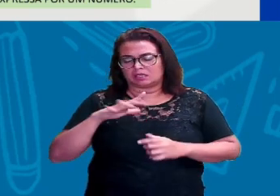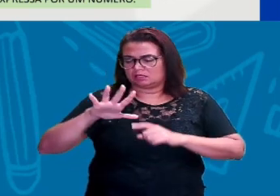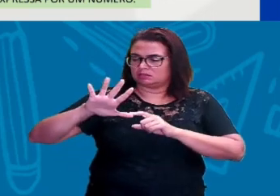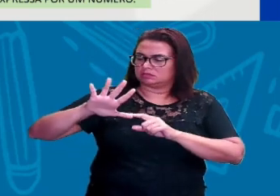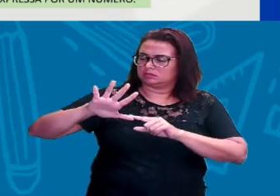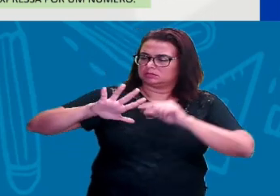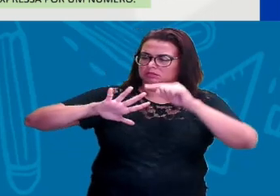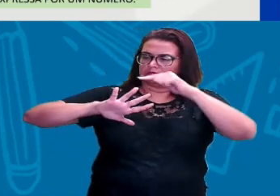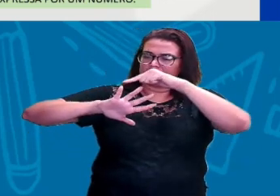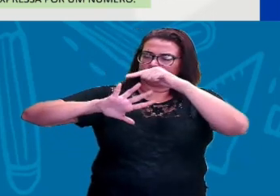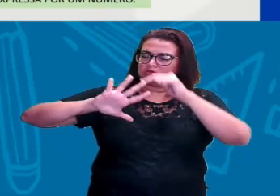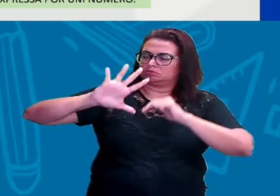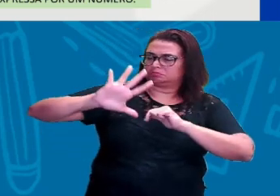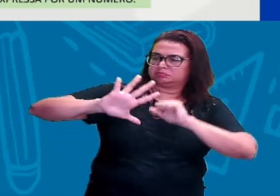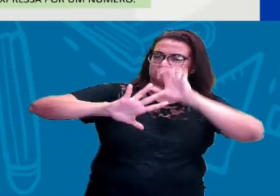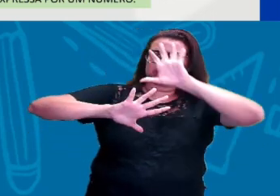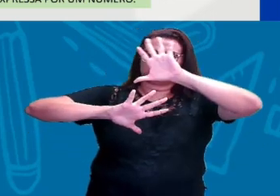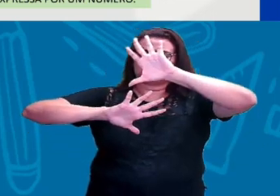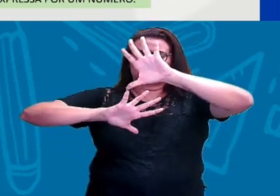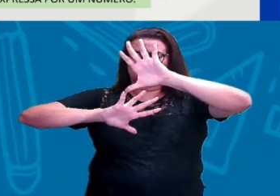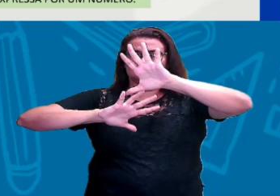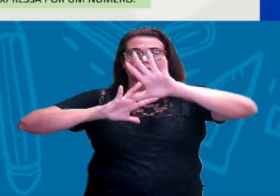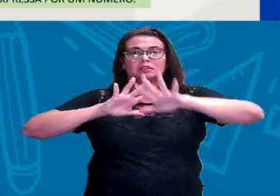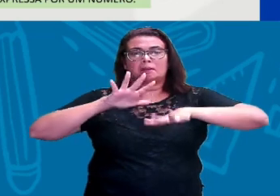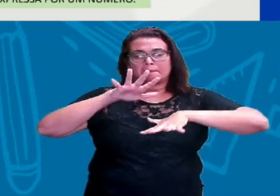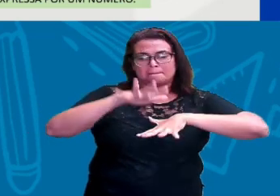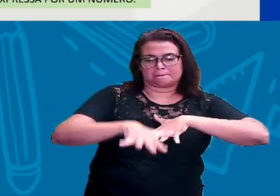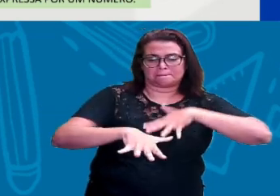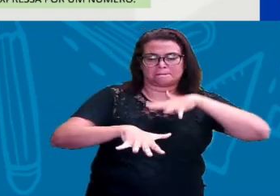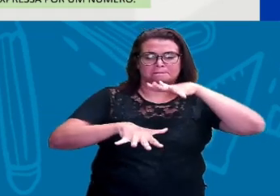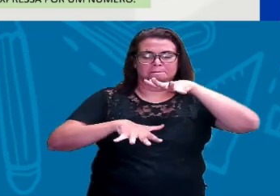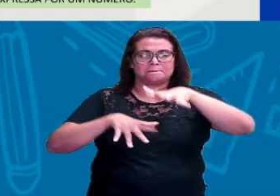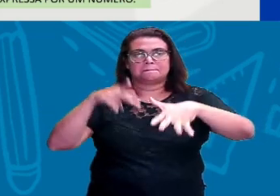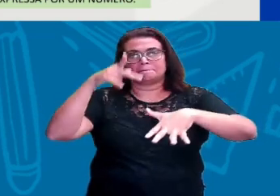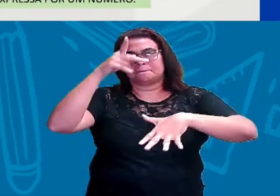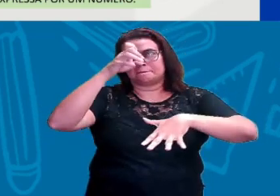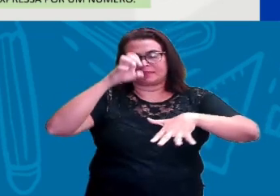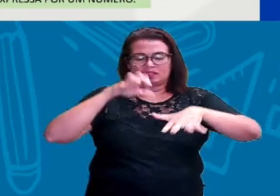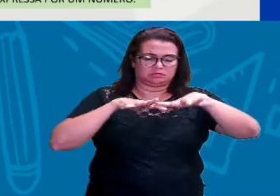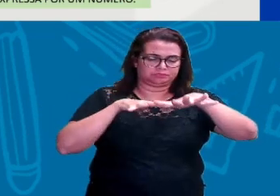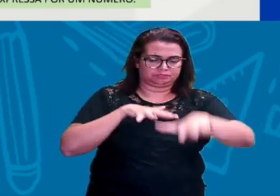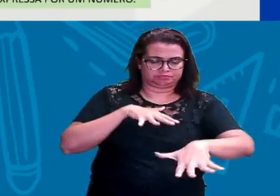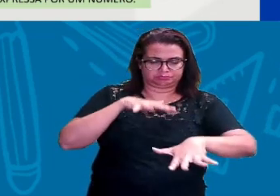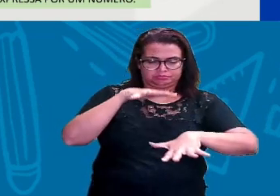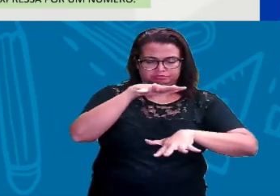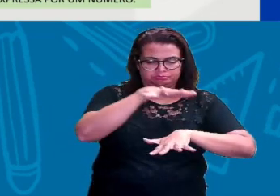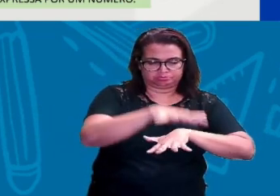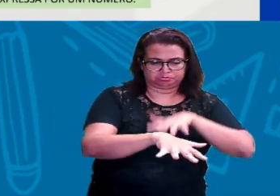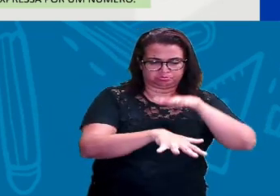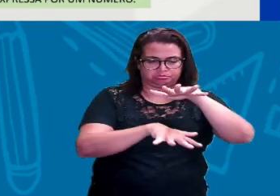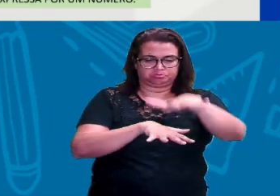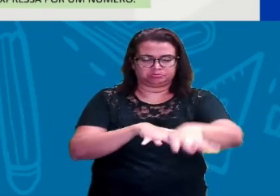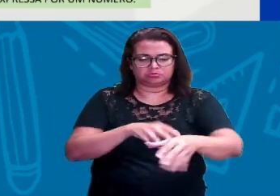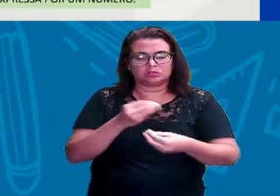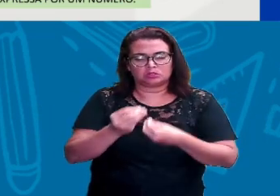são as não padronizadas, e as medidas padronizadas que estão identificadas dentro de cada, né,